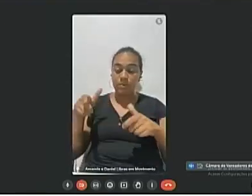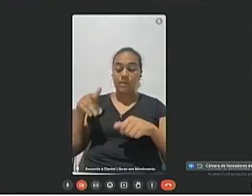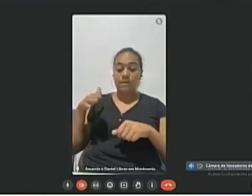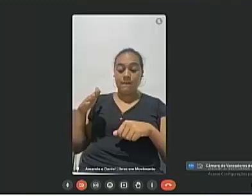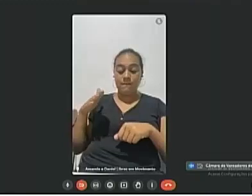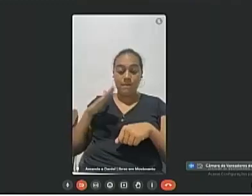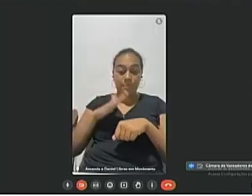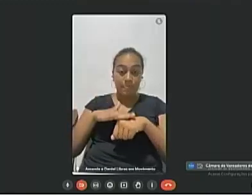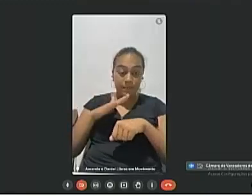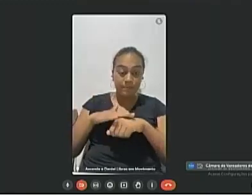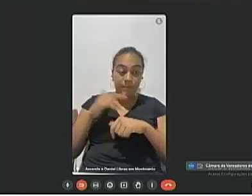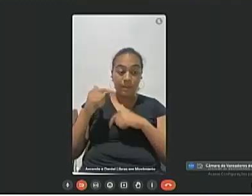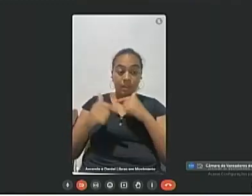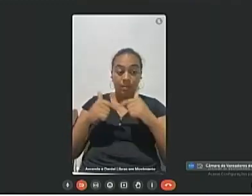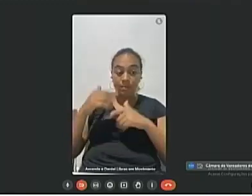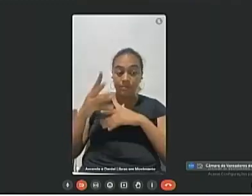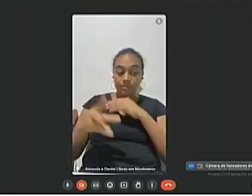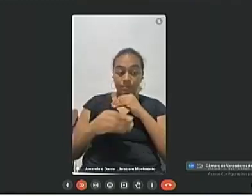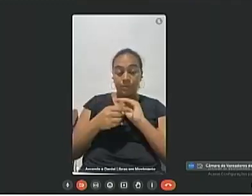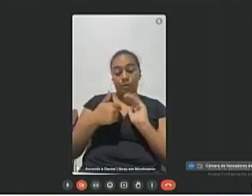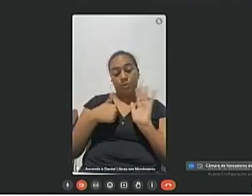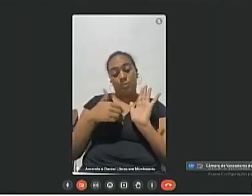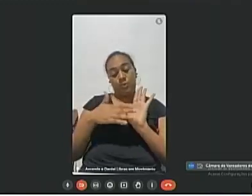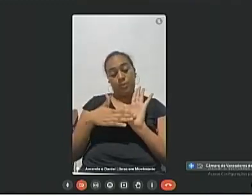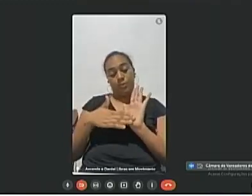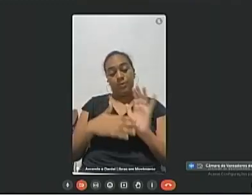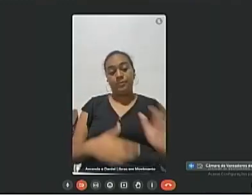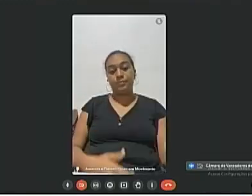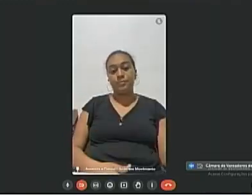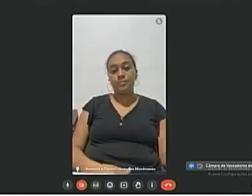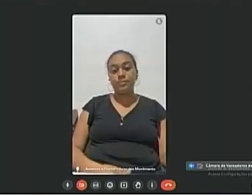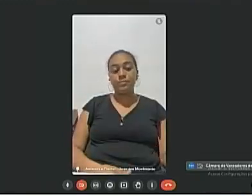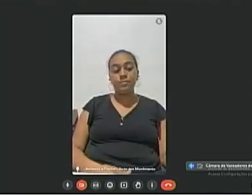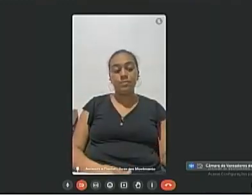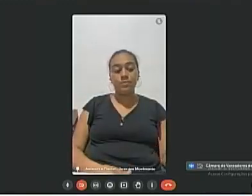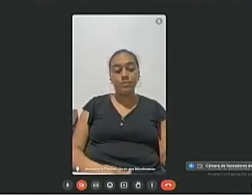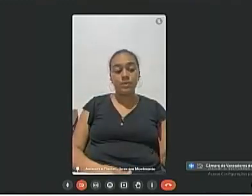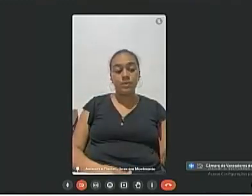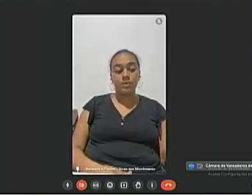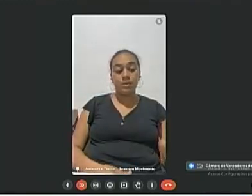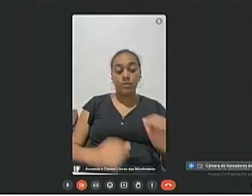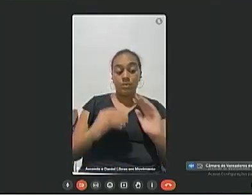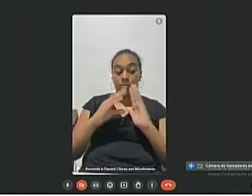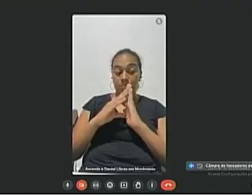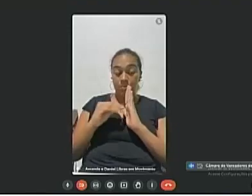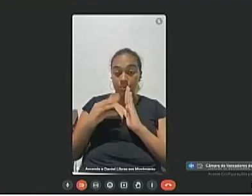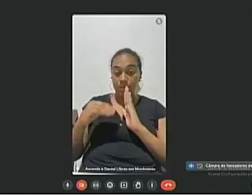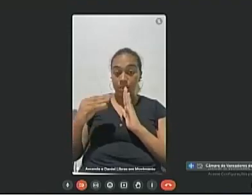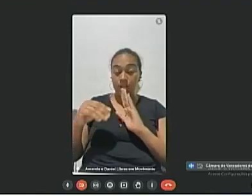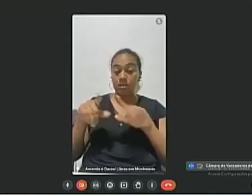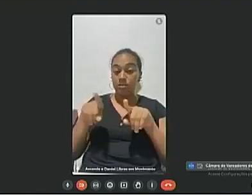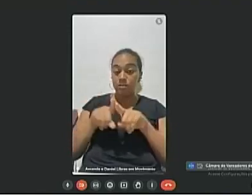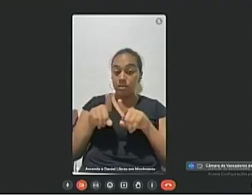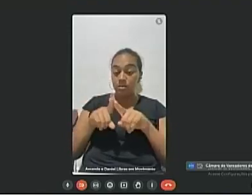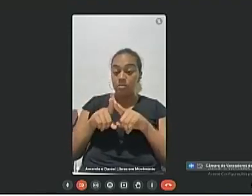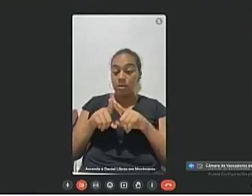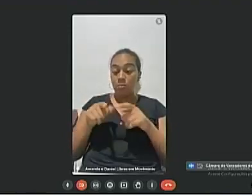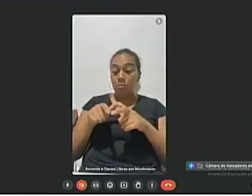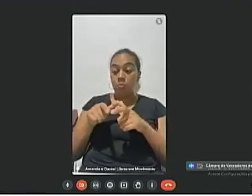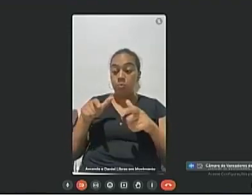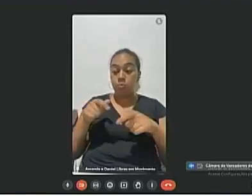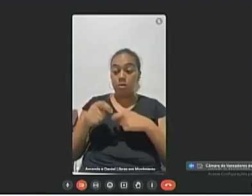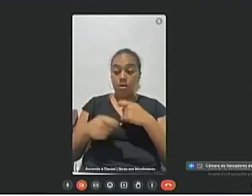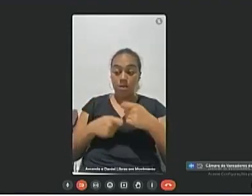obras complementares, como eu estou propondo. Com essa configuração, triplicaria o orçamento, mas